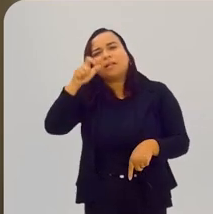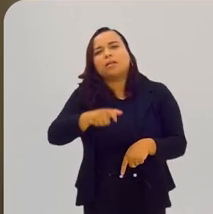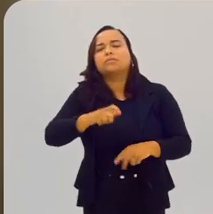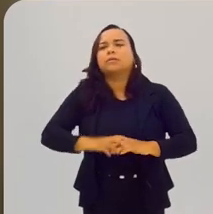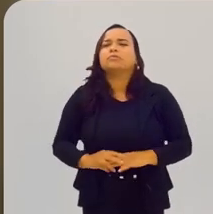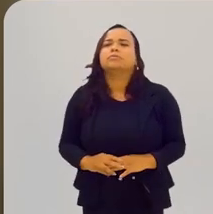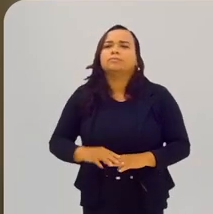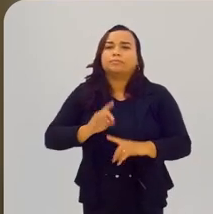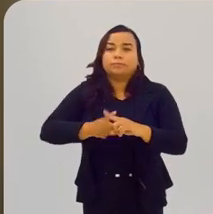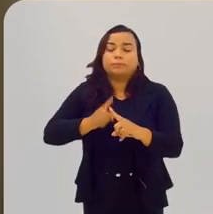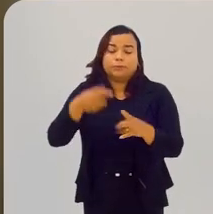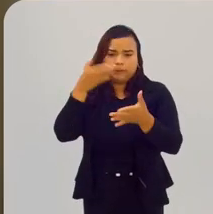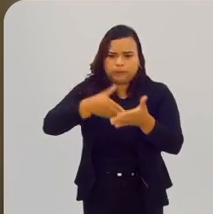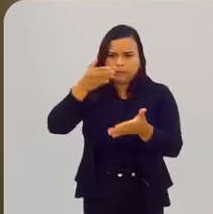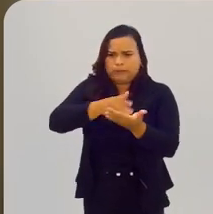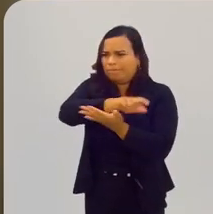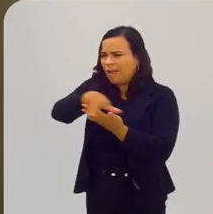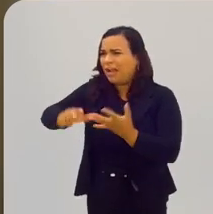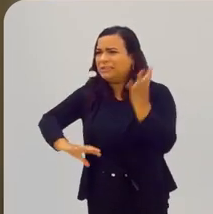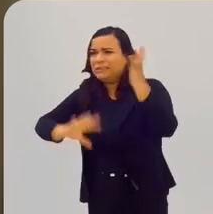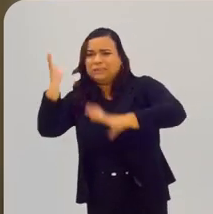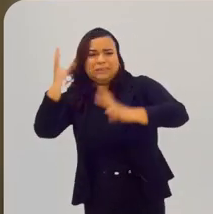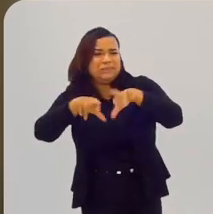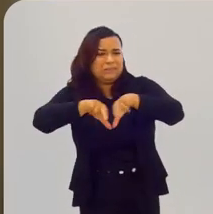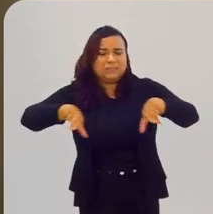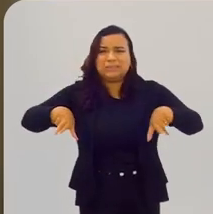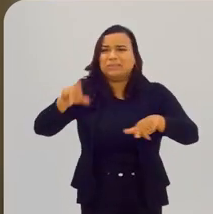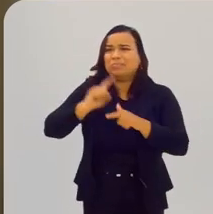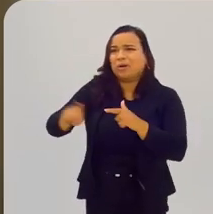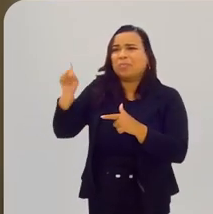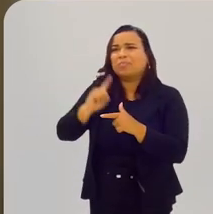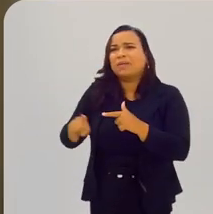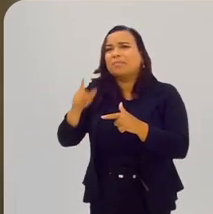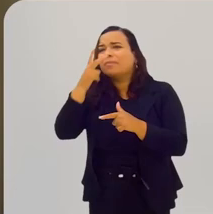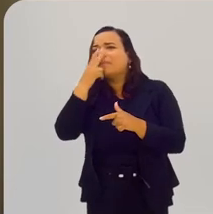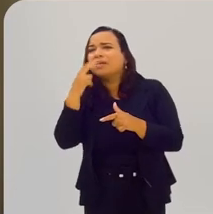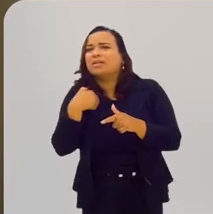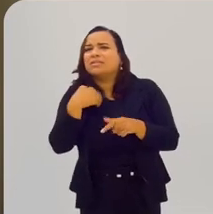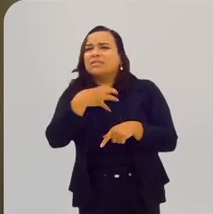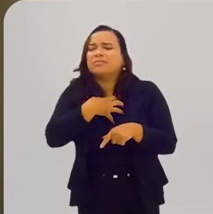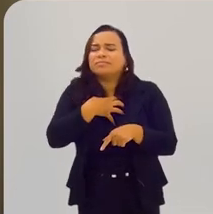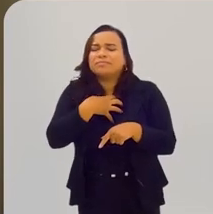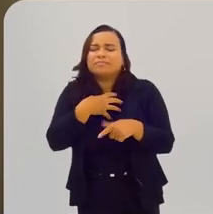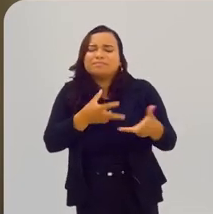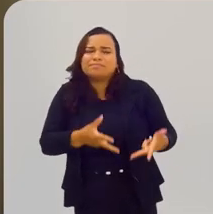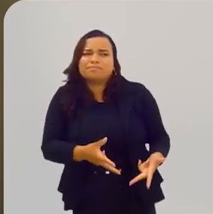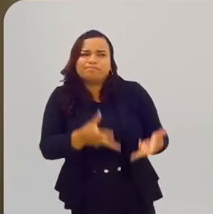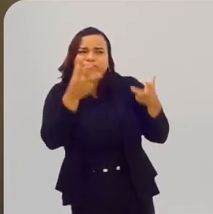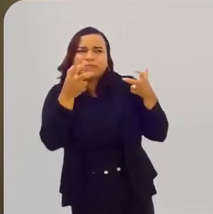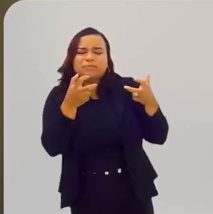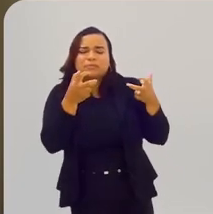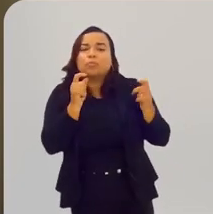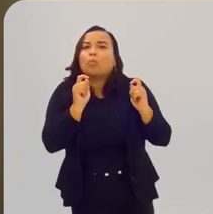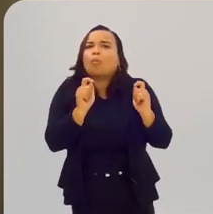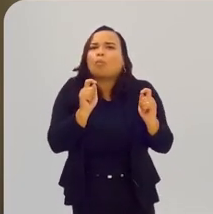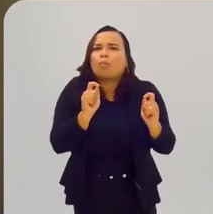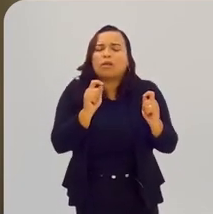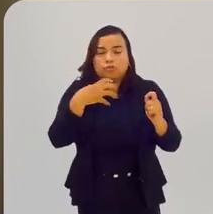interessante mesmo como essas dificuldades me fizeram Daniela é enxergar